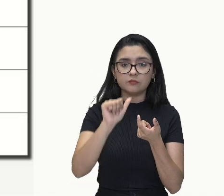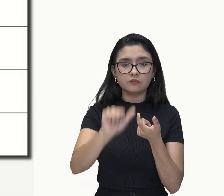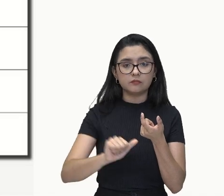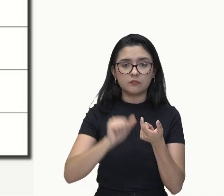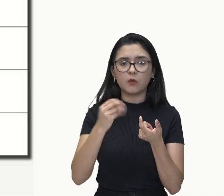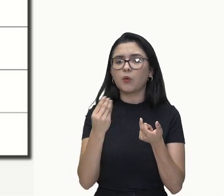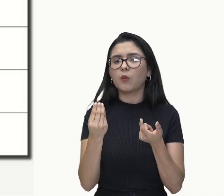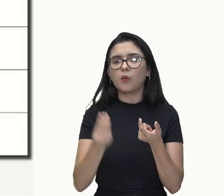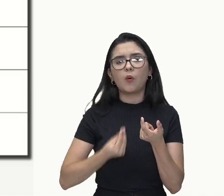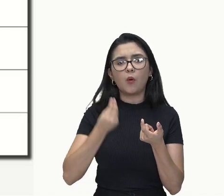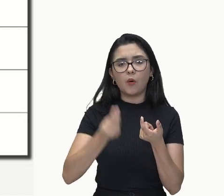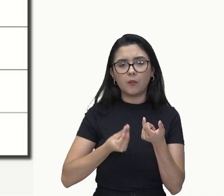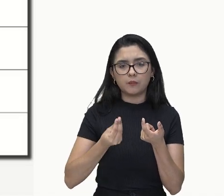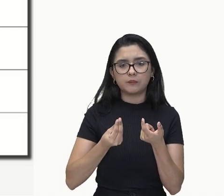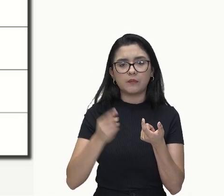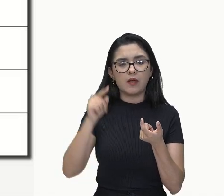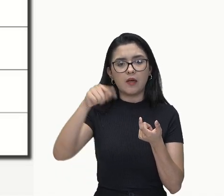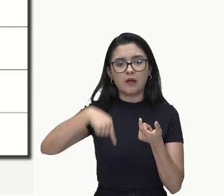nós chamamos isso?